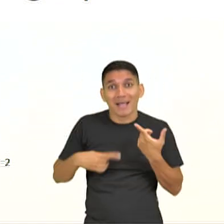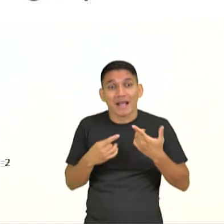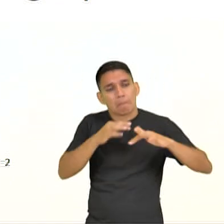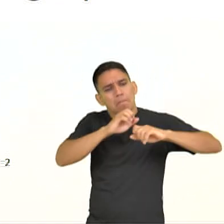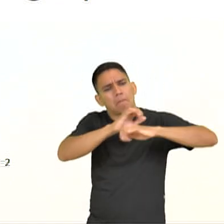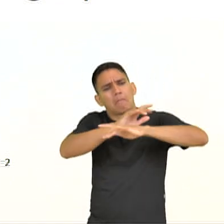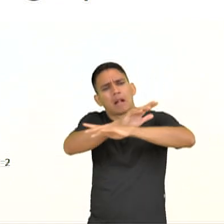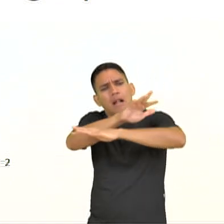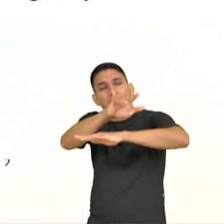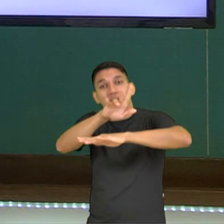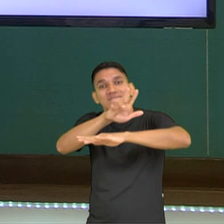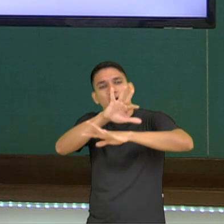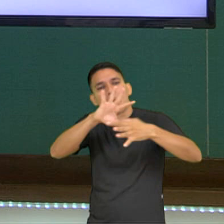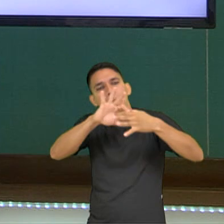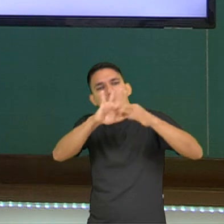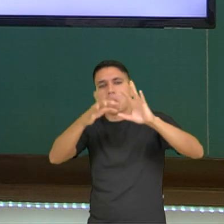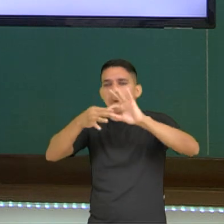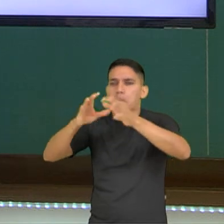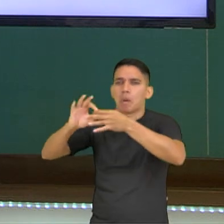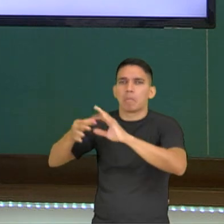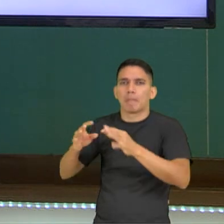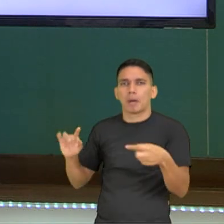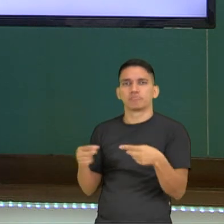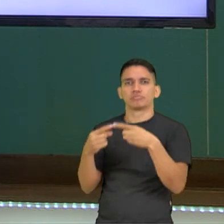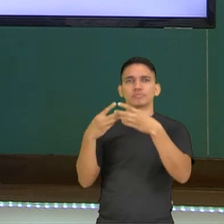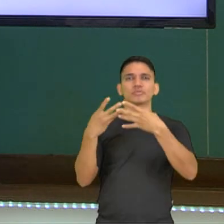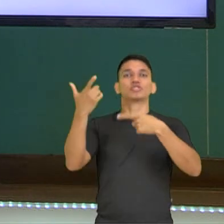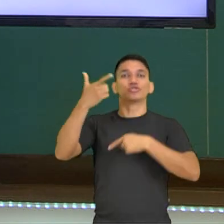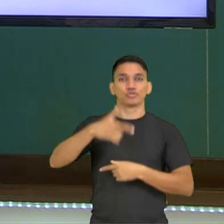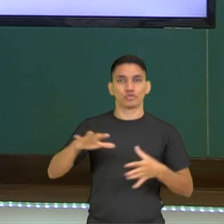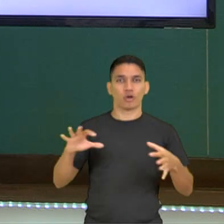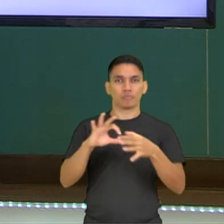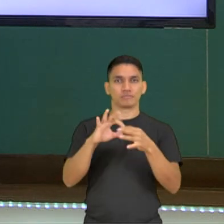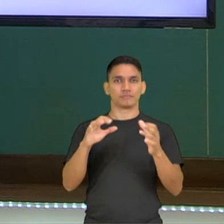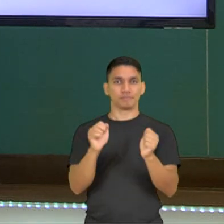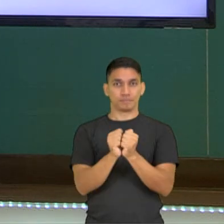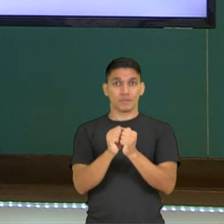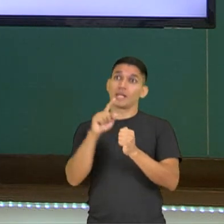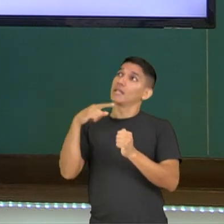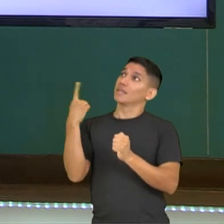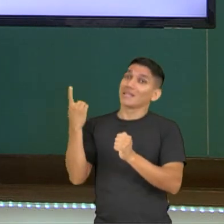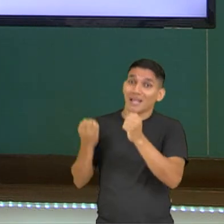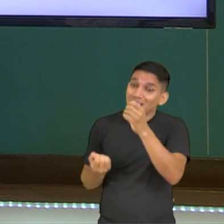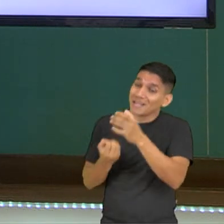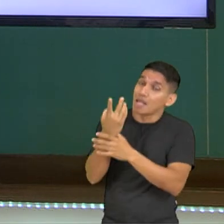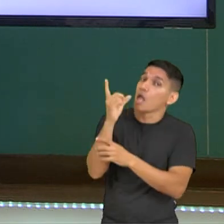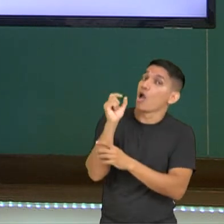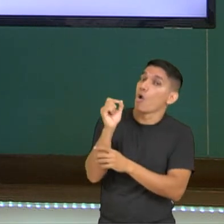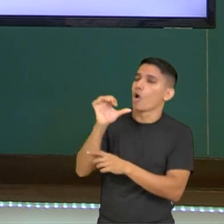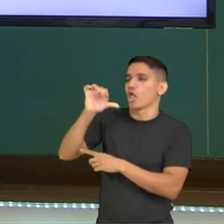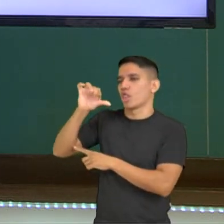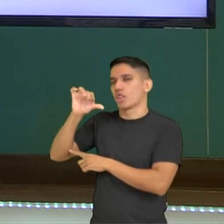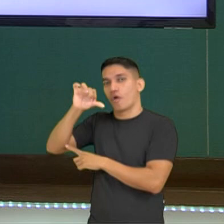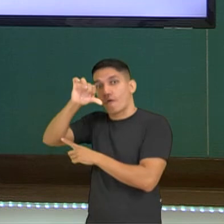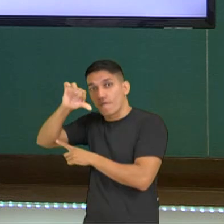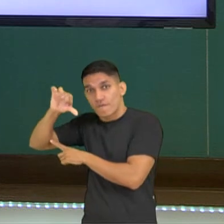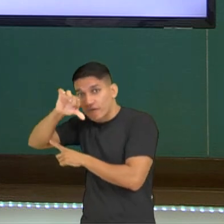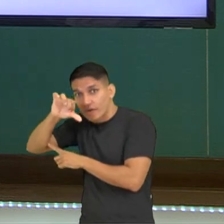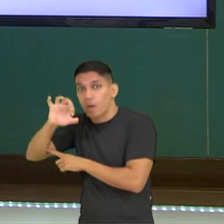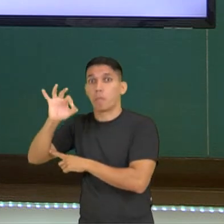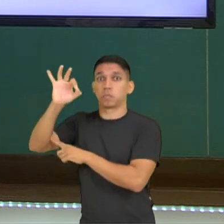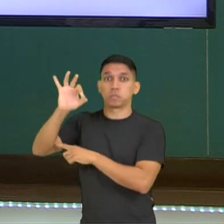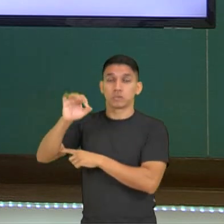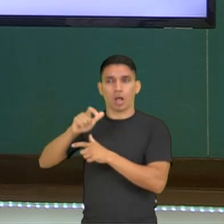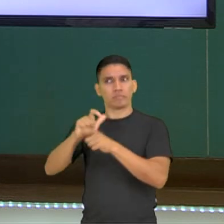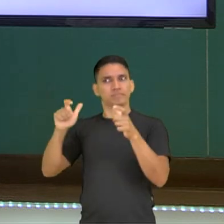se religando. Bom, esse material formou o quê? 99%, a